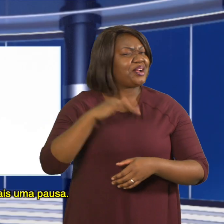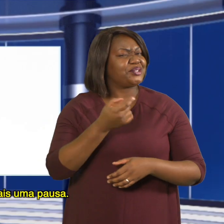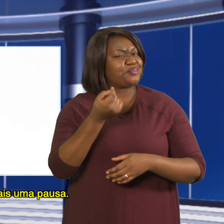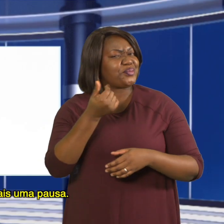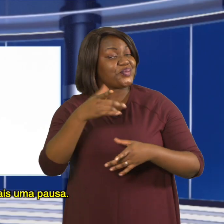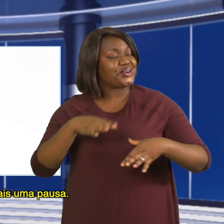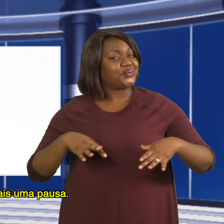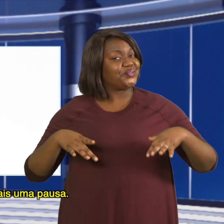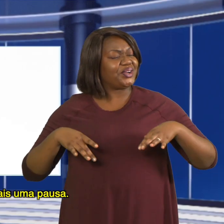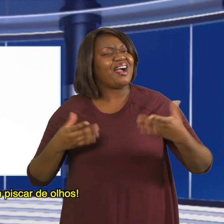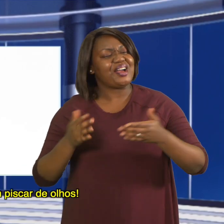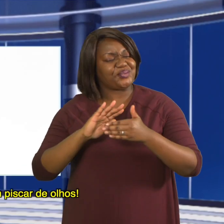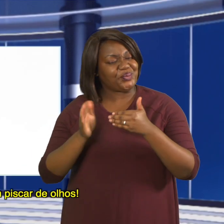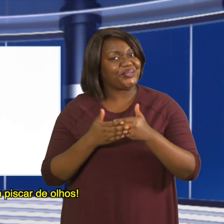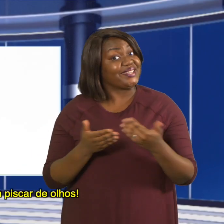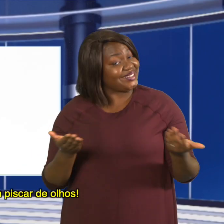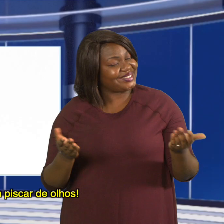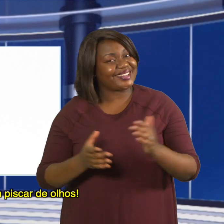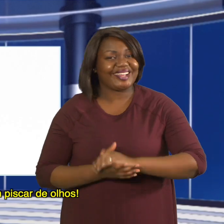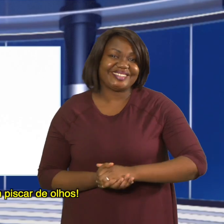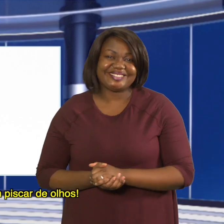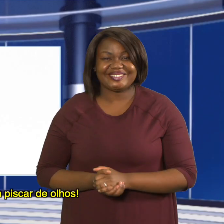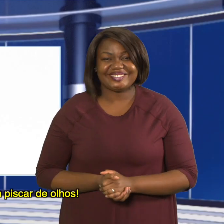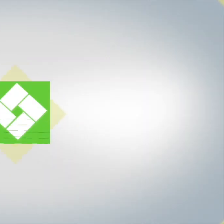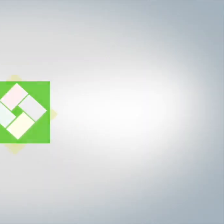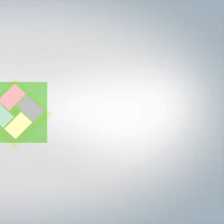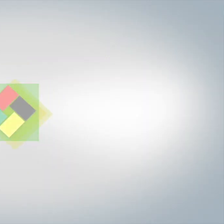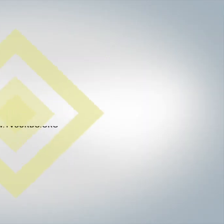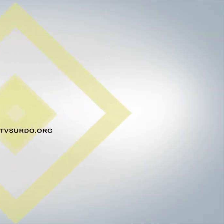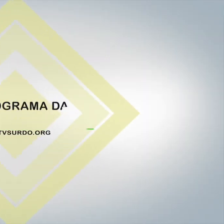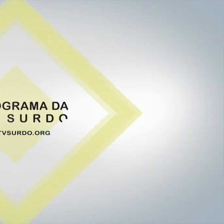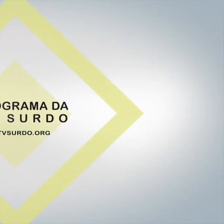Vamos a mais uma pausa. Voltamos num piscar de olhos.